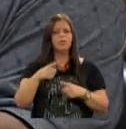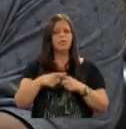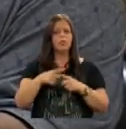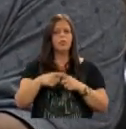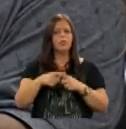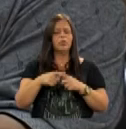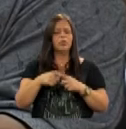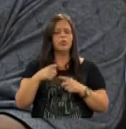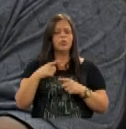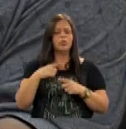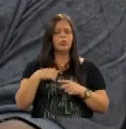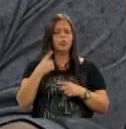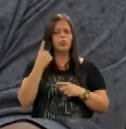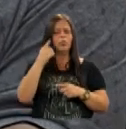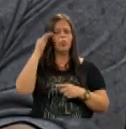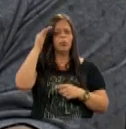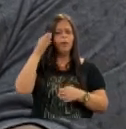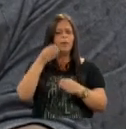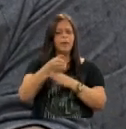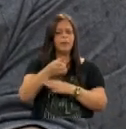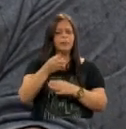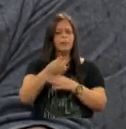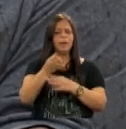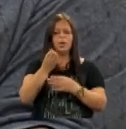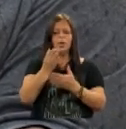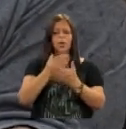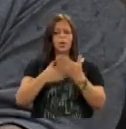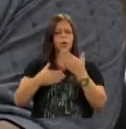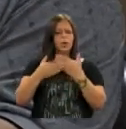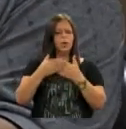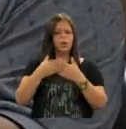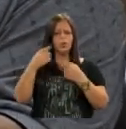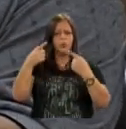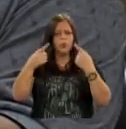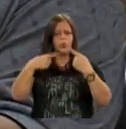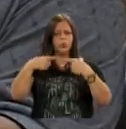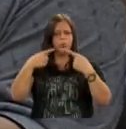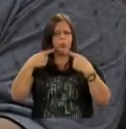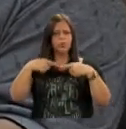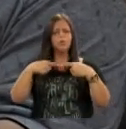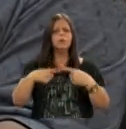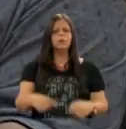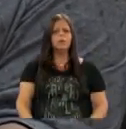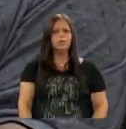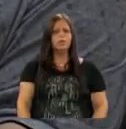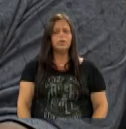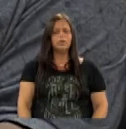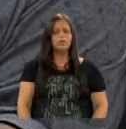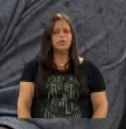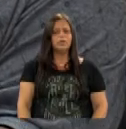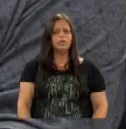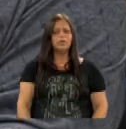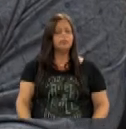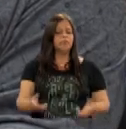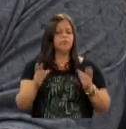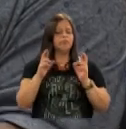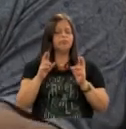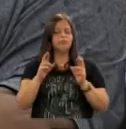sair porque o paquistão foi o único aluno participei todas nossas mais e